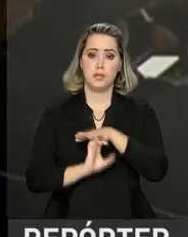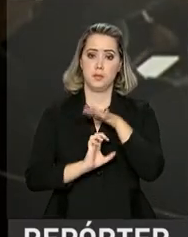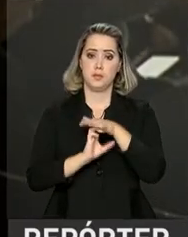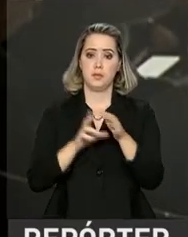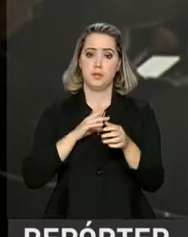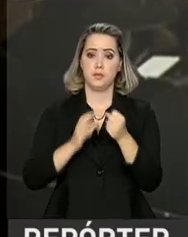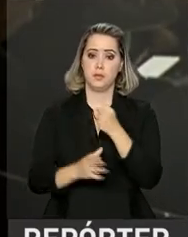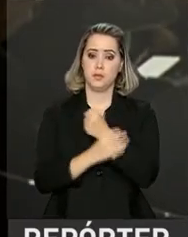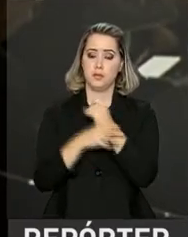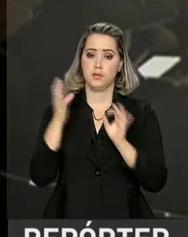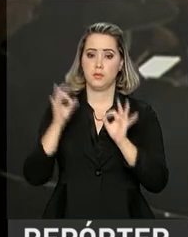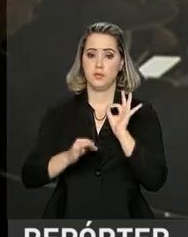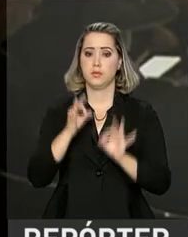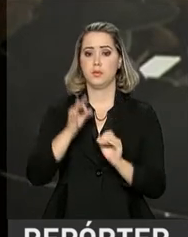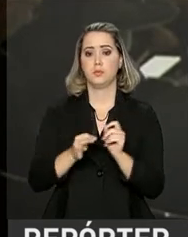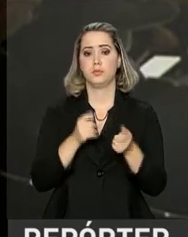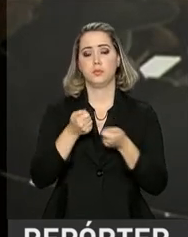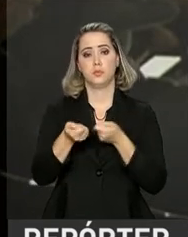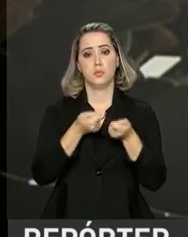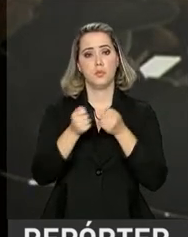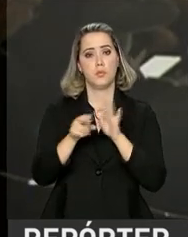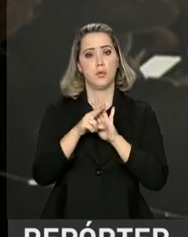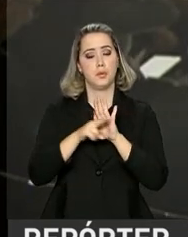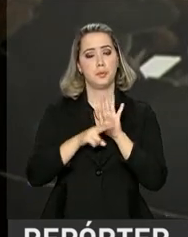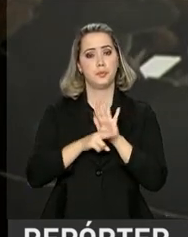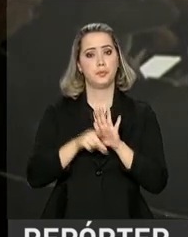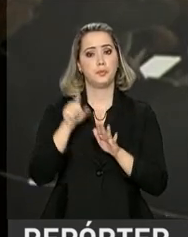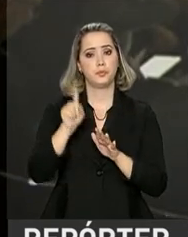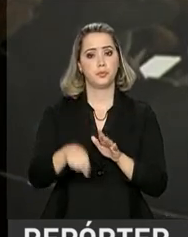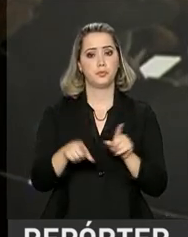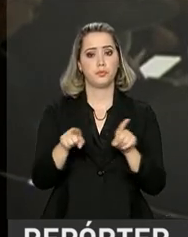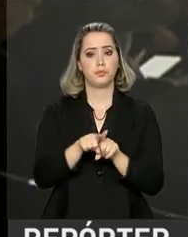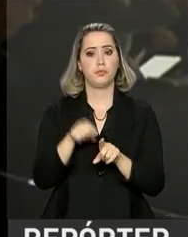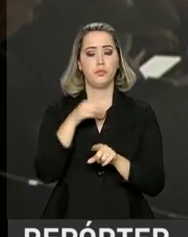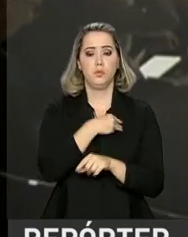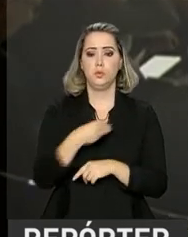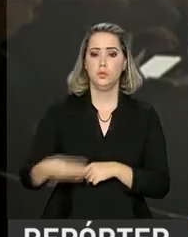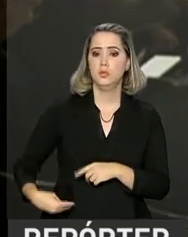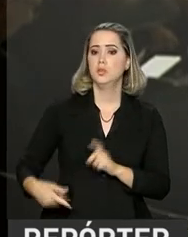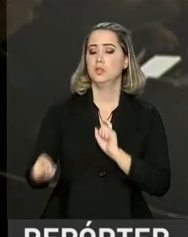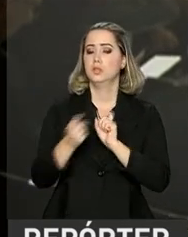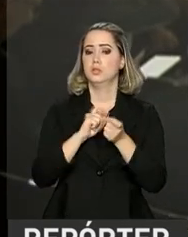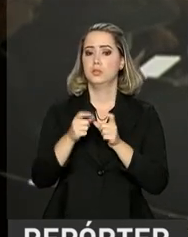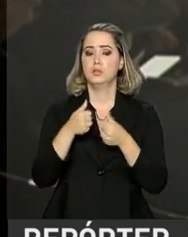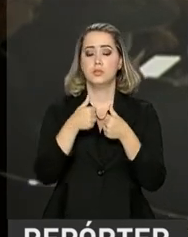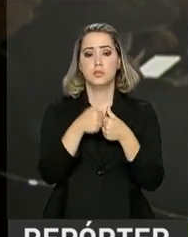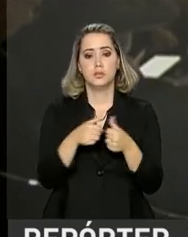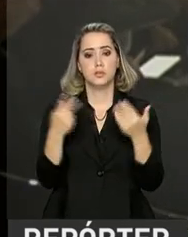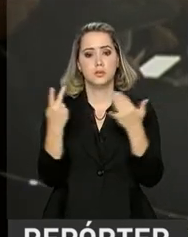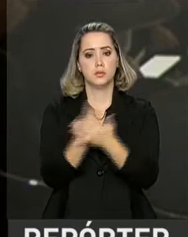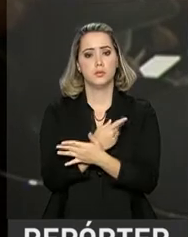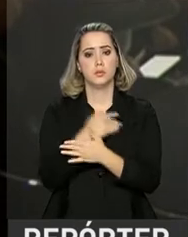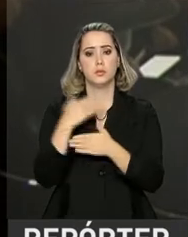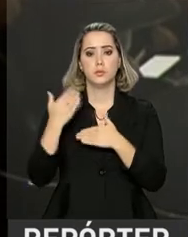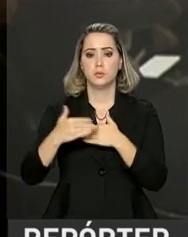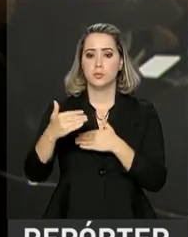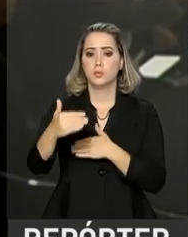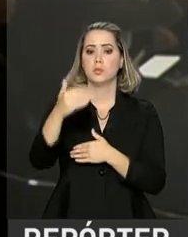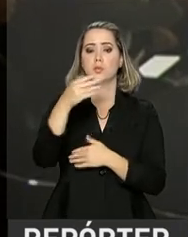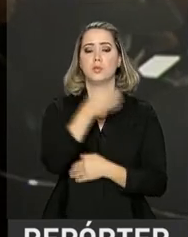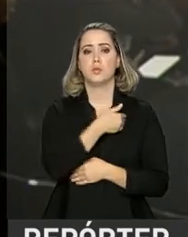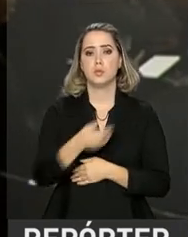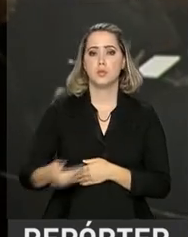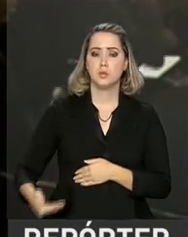segurança jurídica e regulatória para aplicá-los. Condições que, de acordo com o ministro da Fazenda, estão sendo implantadas pelo governo e